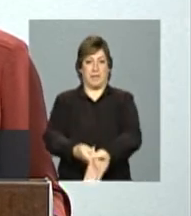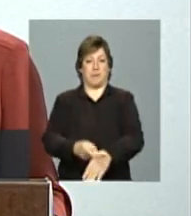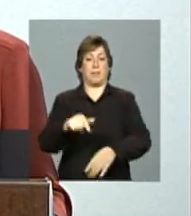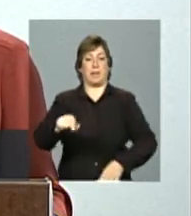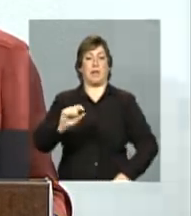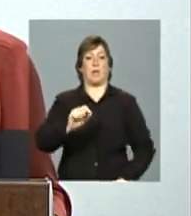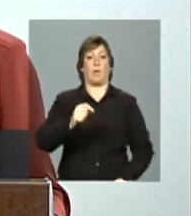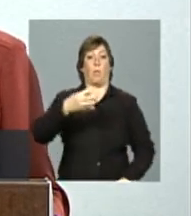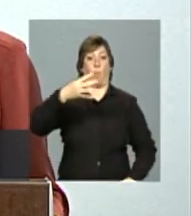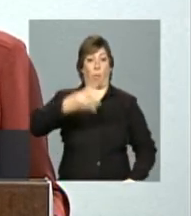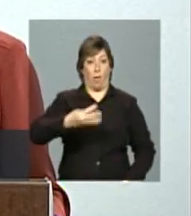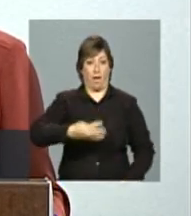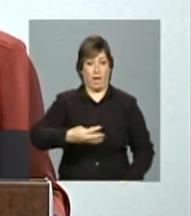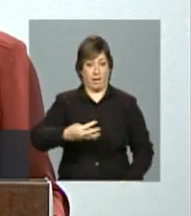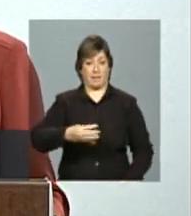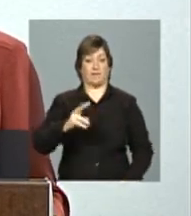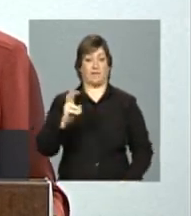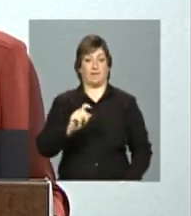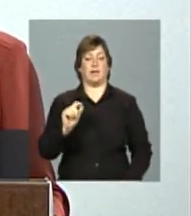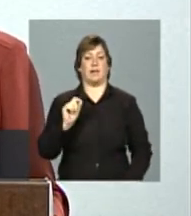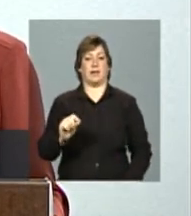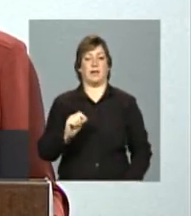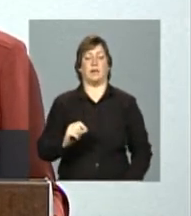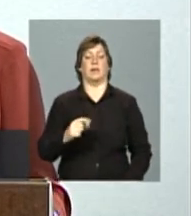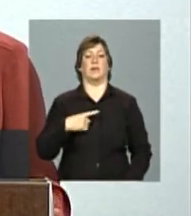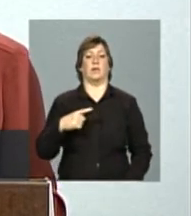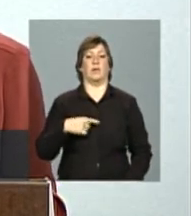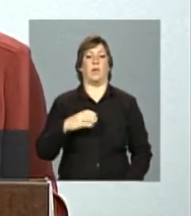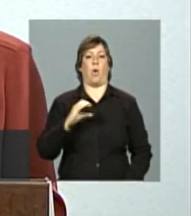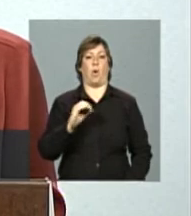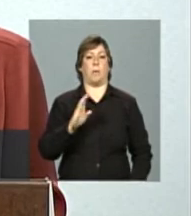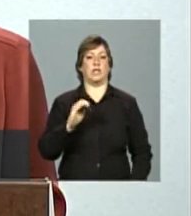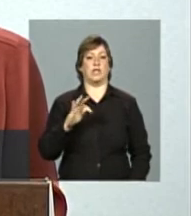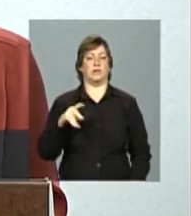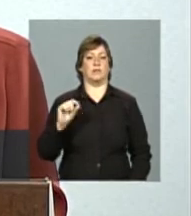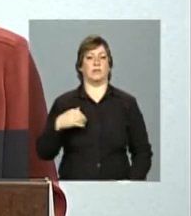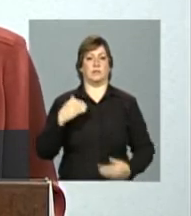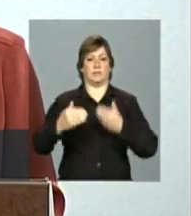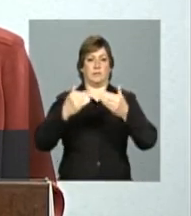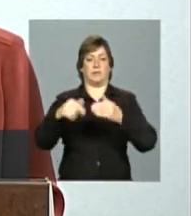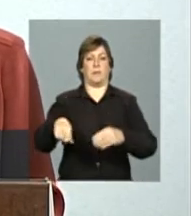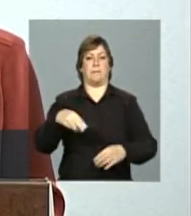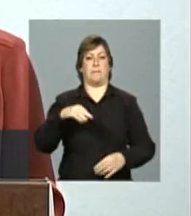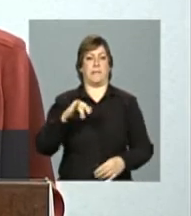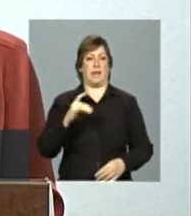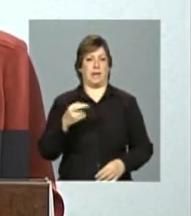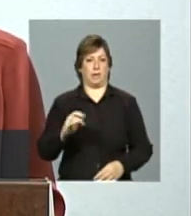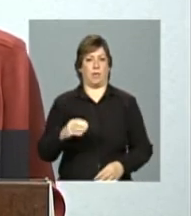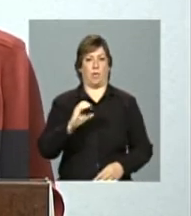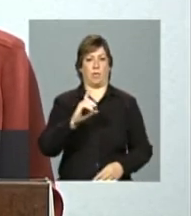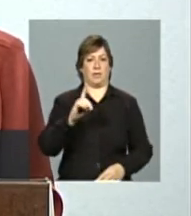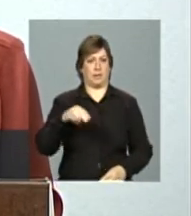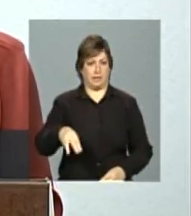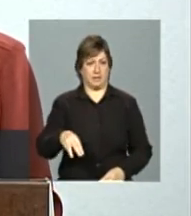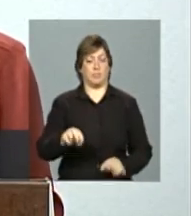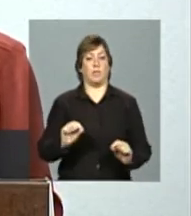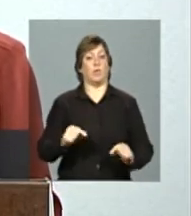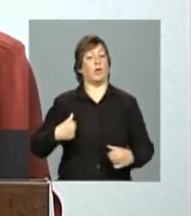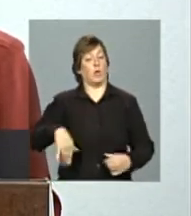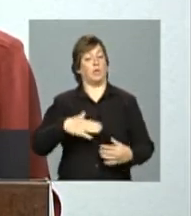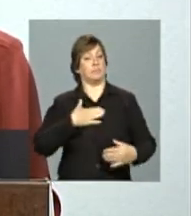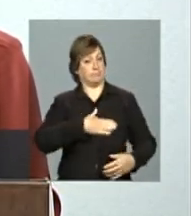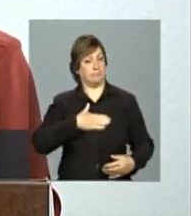quarta Edição Dos objetivos de desenvolvimento do milênio além de ser uma honra foi muito com muito orgulho